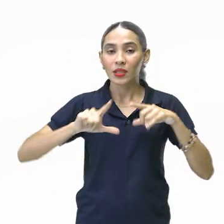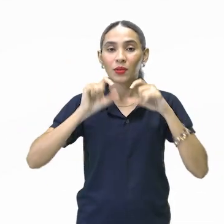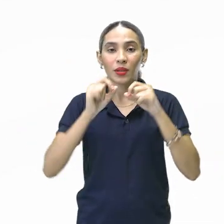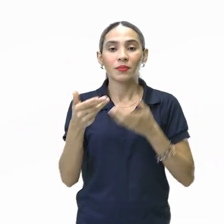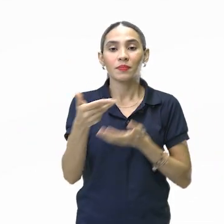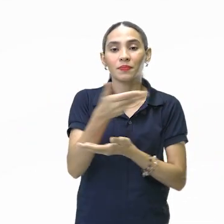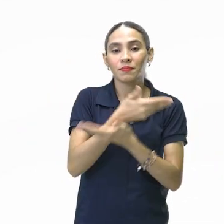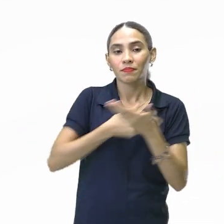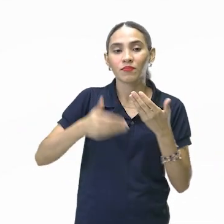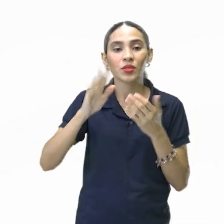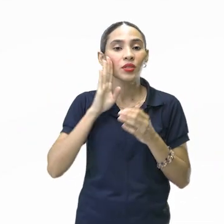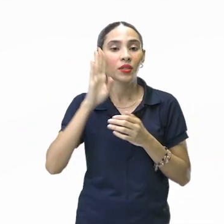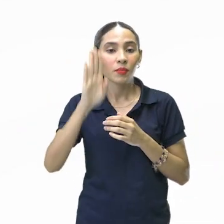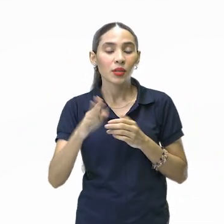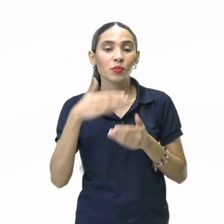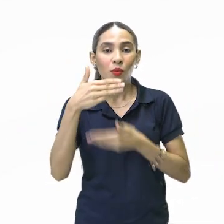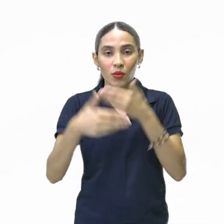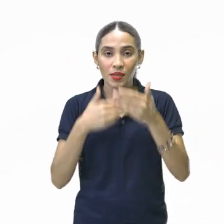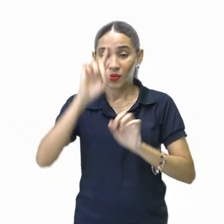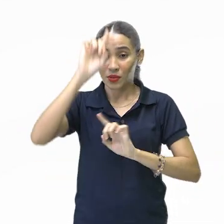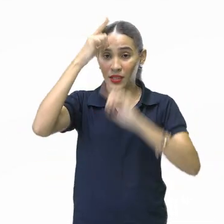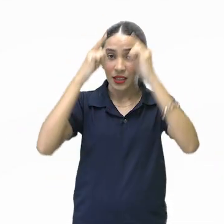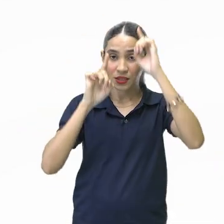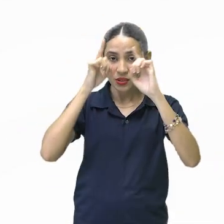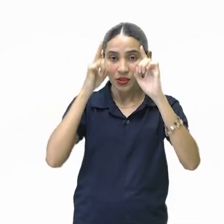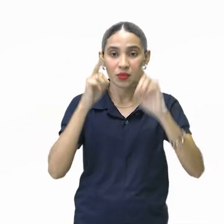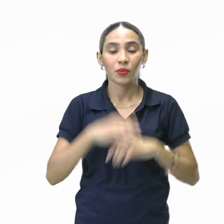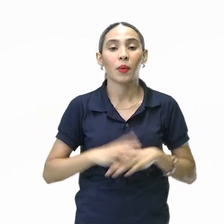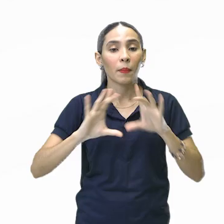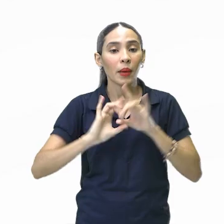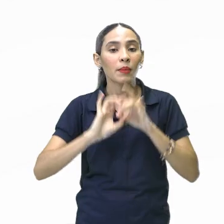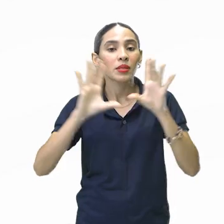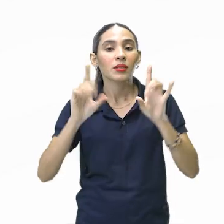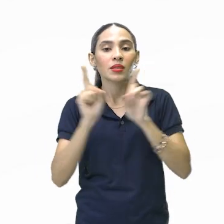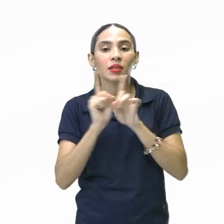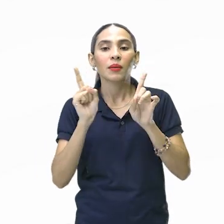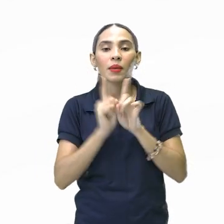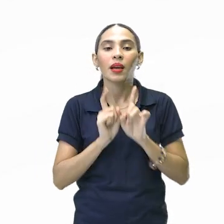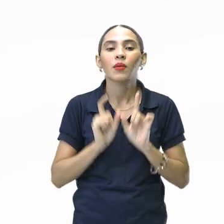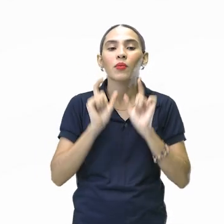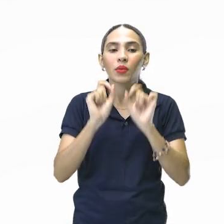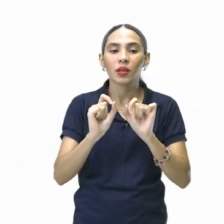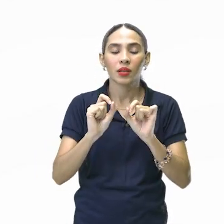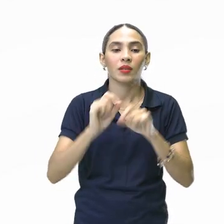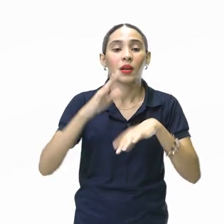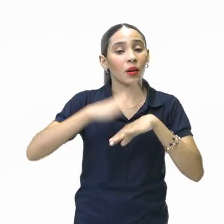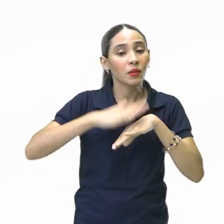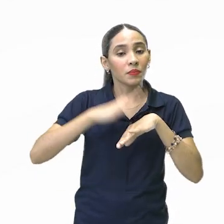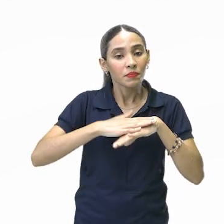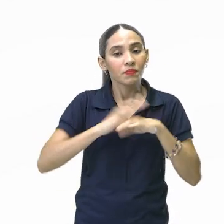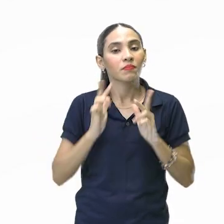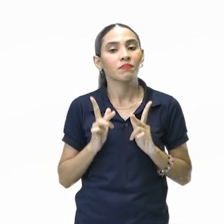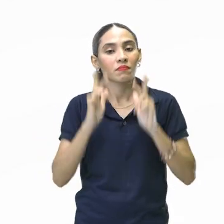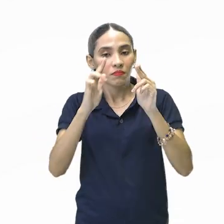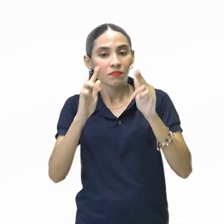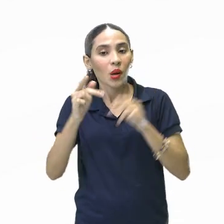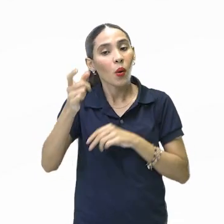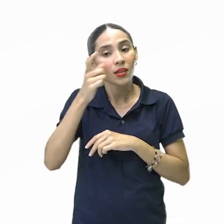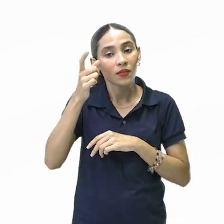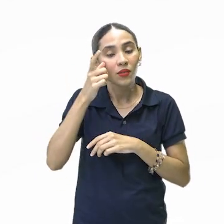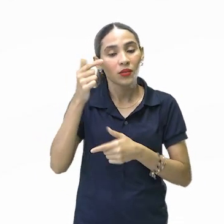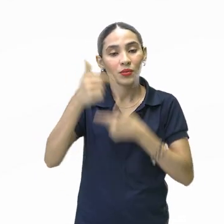se envolve diretamente no processo criativo, permitindo que se tornem coautores,